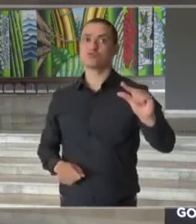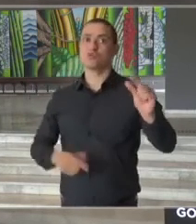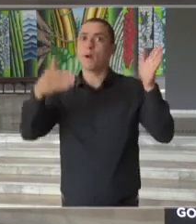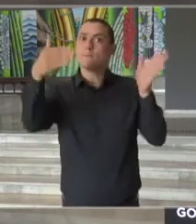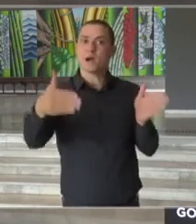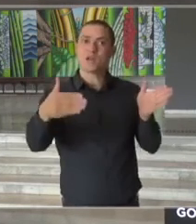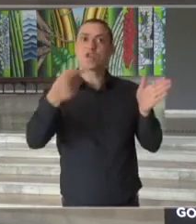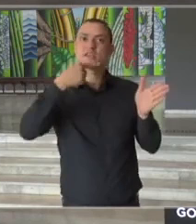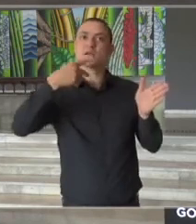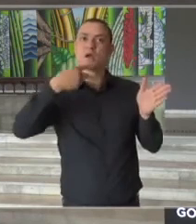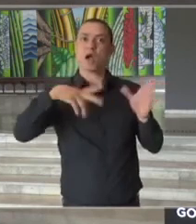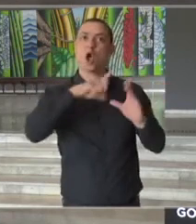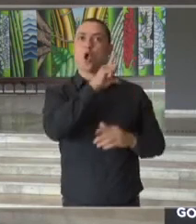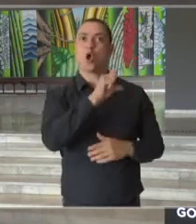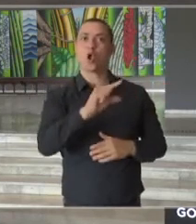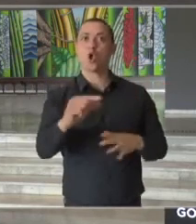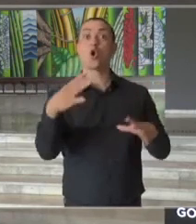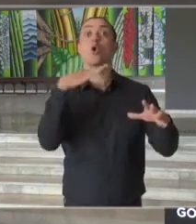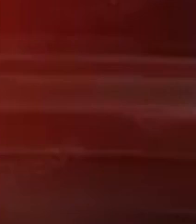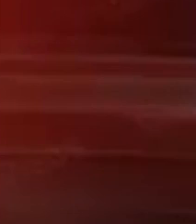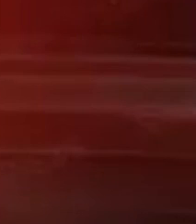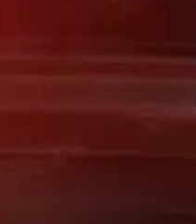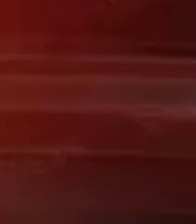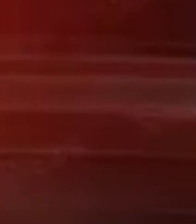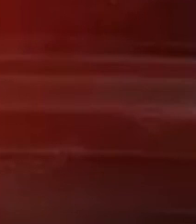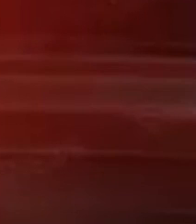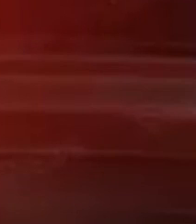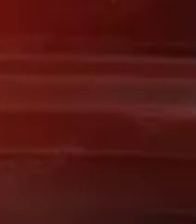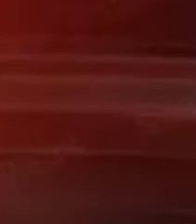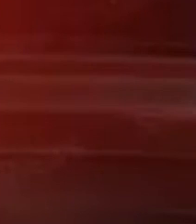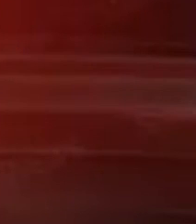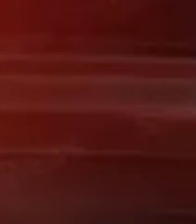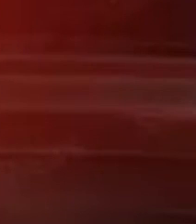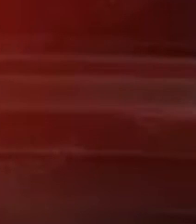esse período do número de óbitos no estado de são paulo